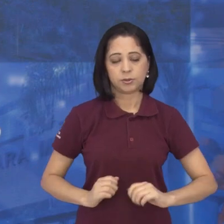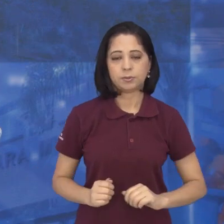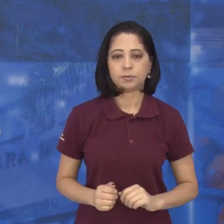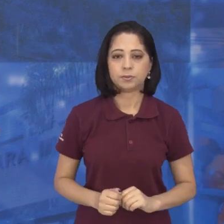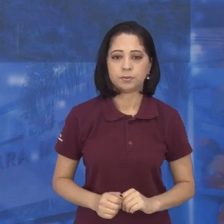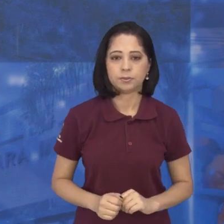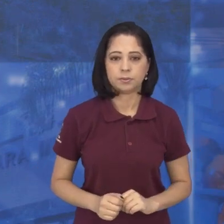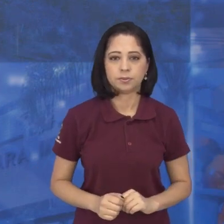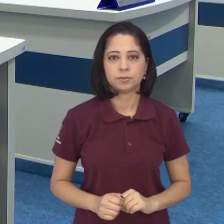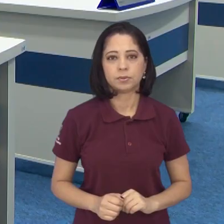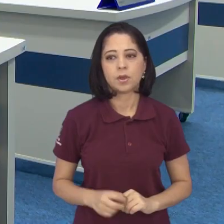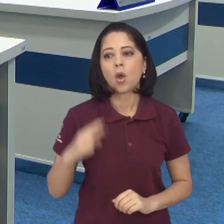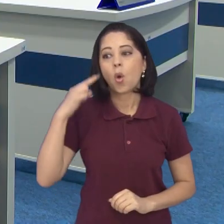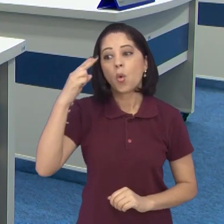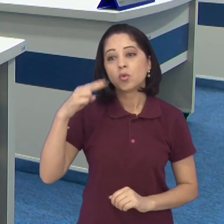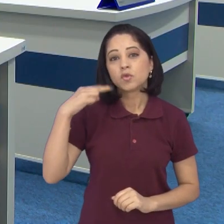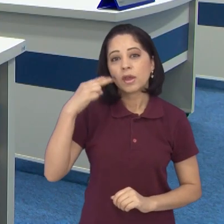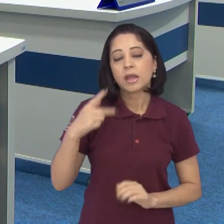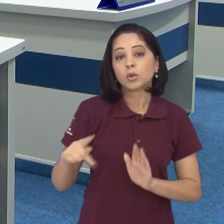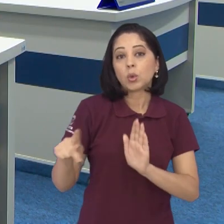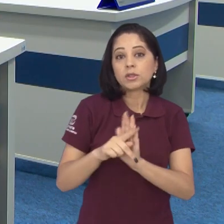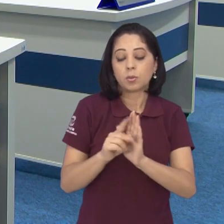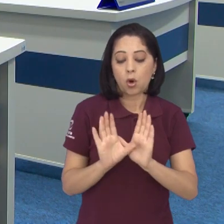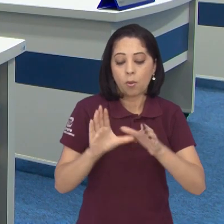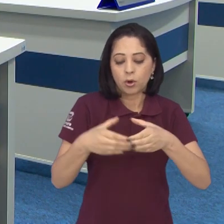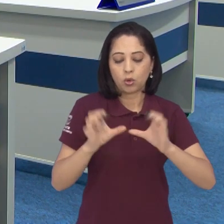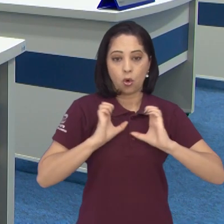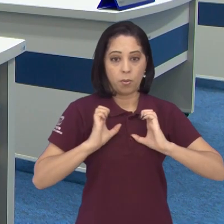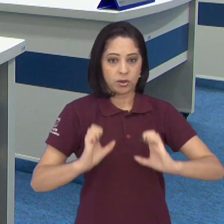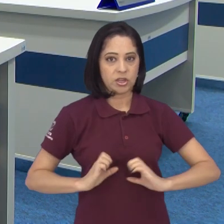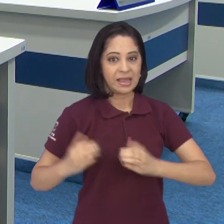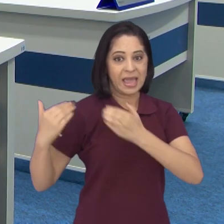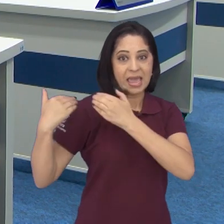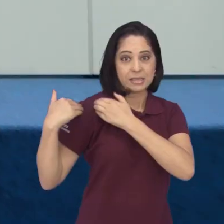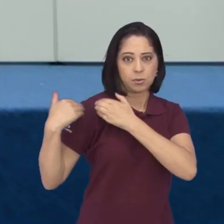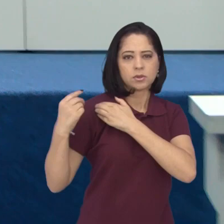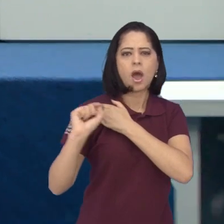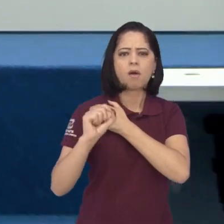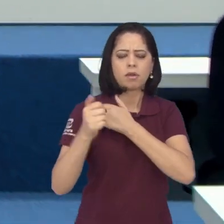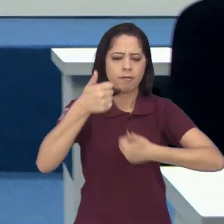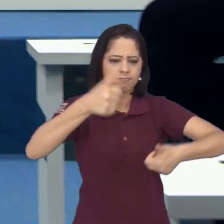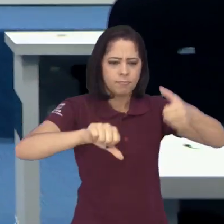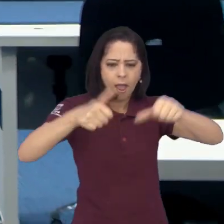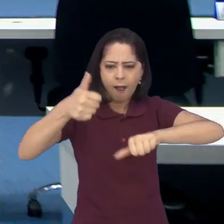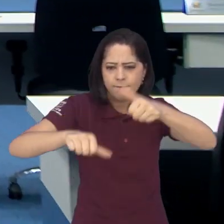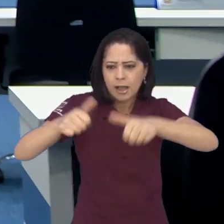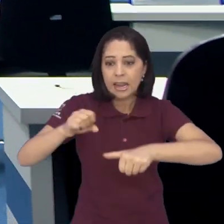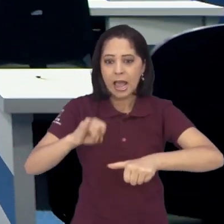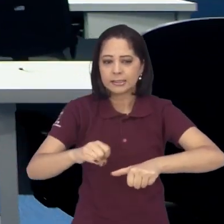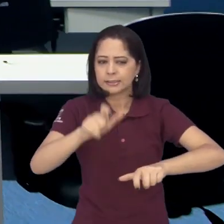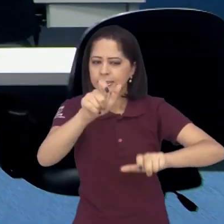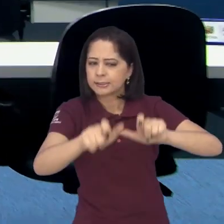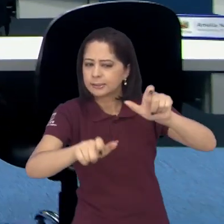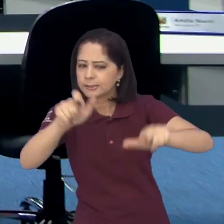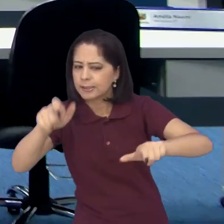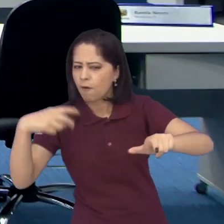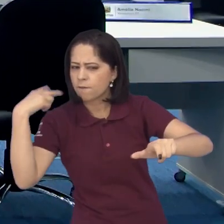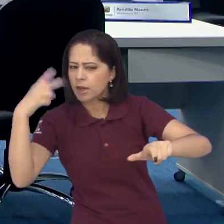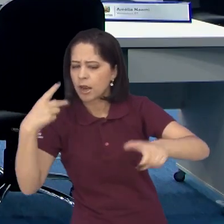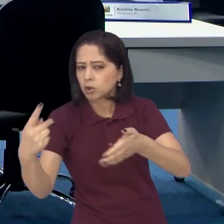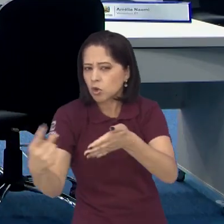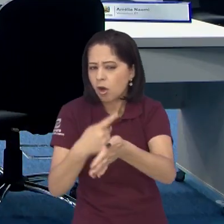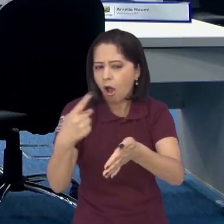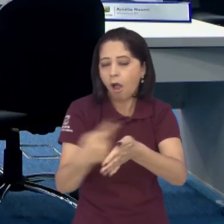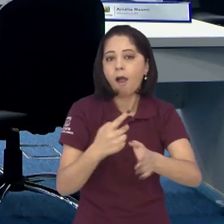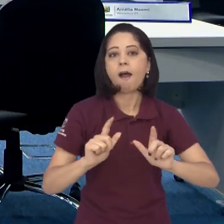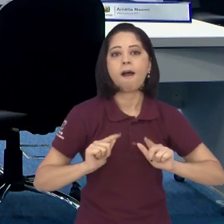servidores municipais. Os vereadores da Comissão de Ética são os responsáveis por analisar possíveis condutas dos